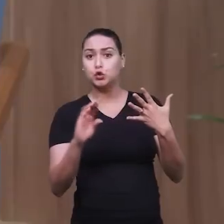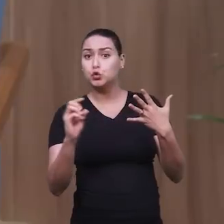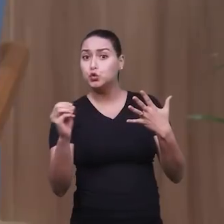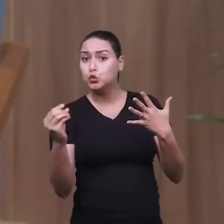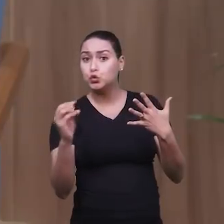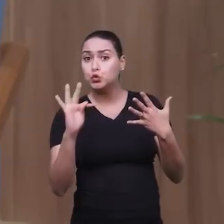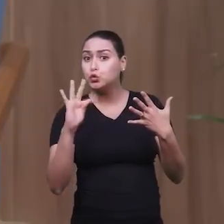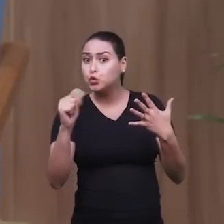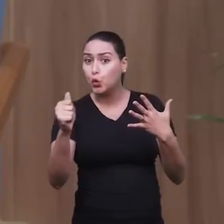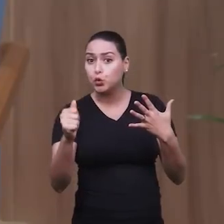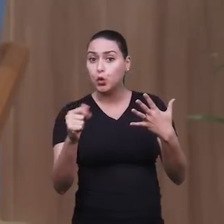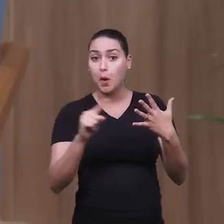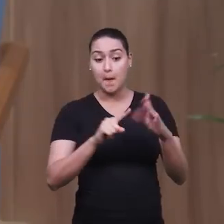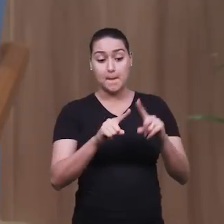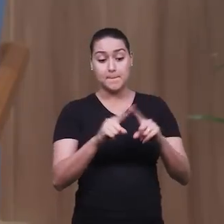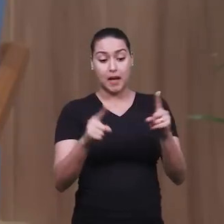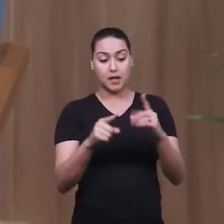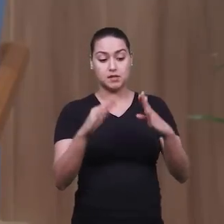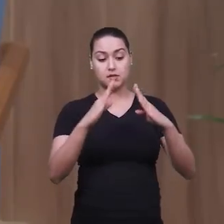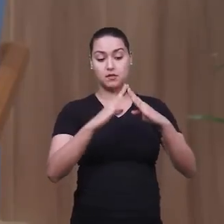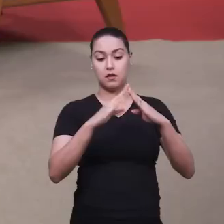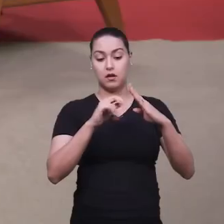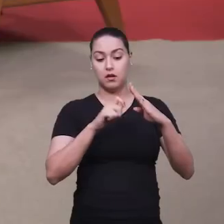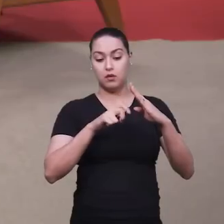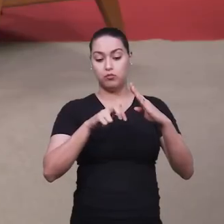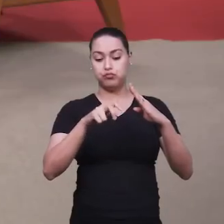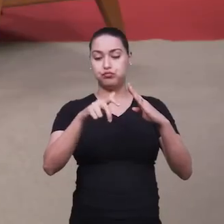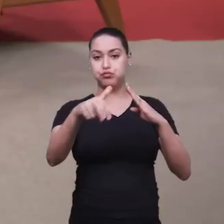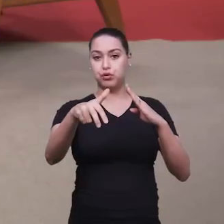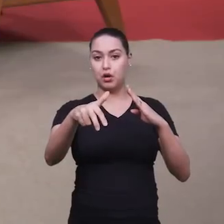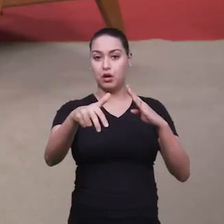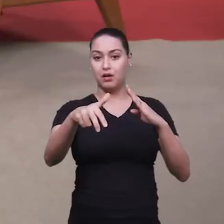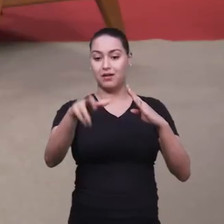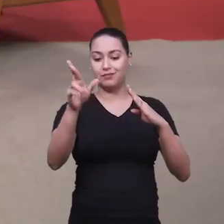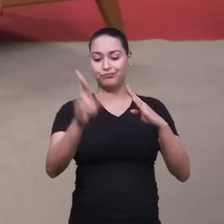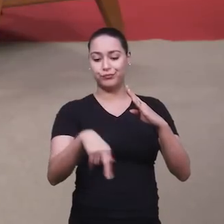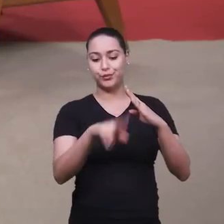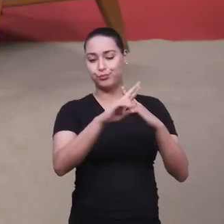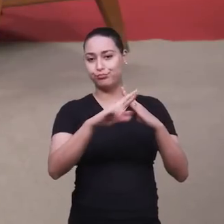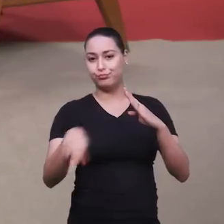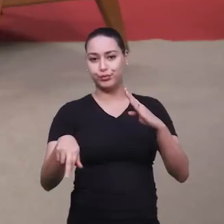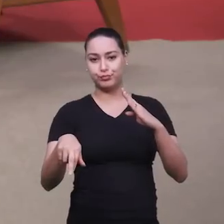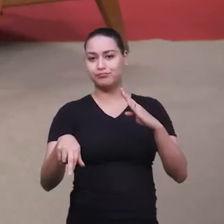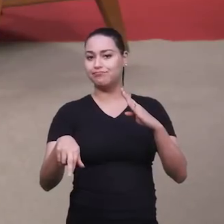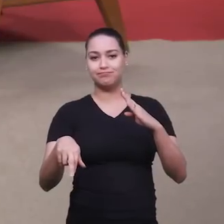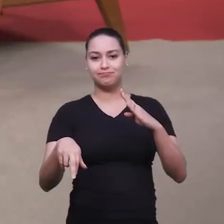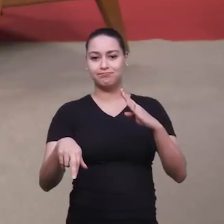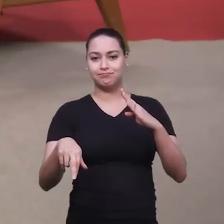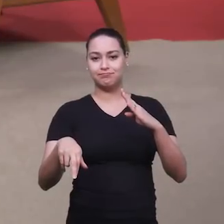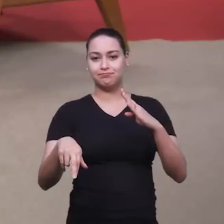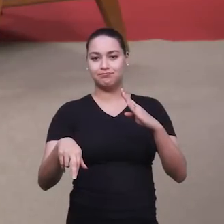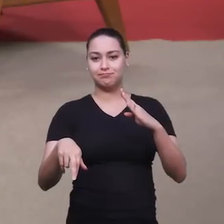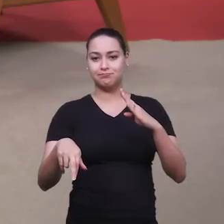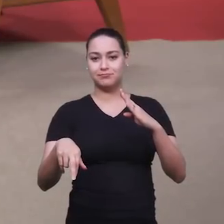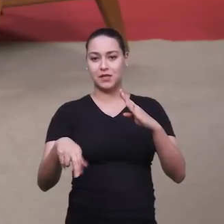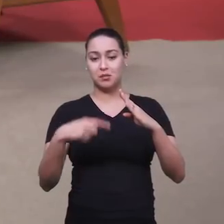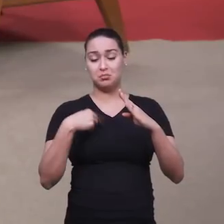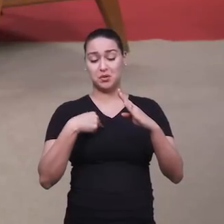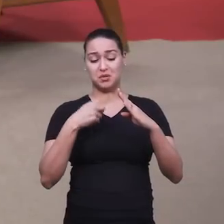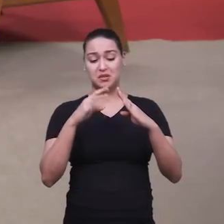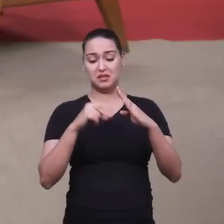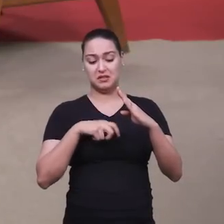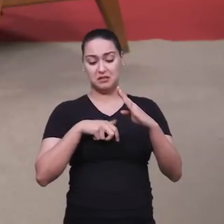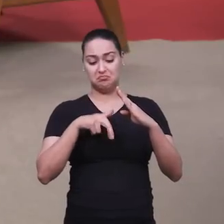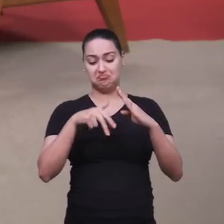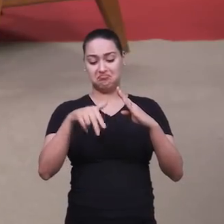tudo tudo certinho. certo. Saiu da porta, perdeu. Acabou. Anulou o Muito projeto de Deus para a vida dele. Não foi Deus que